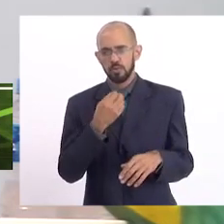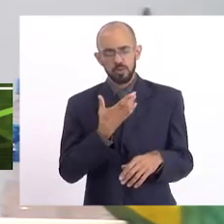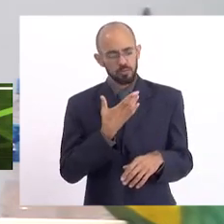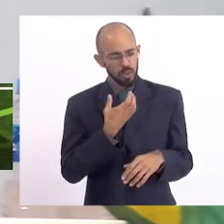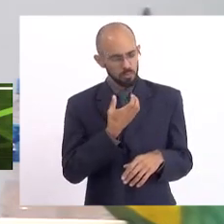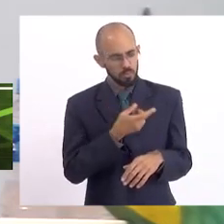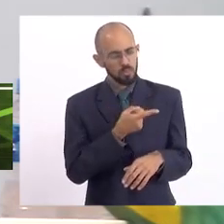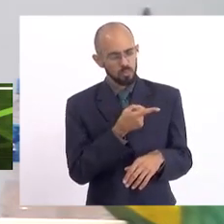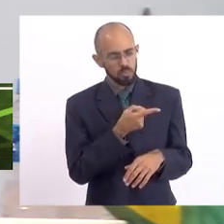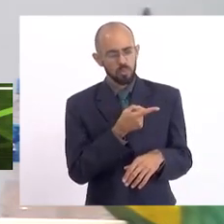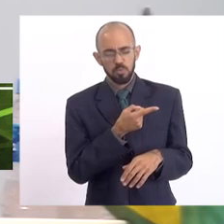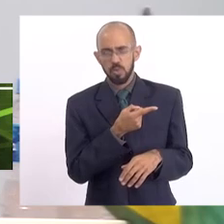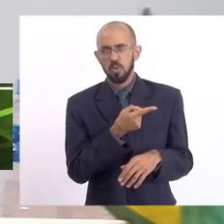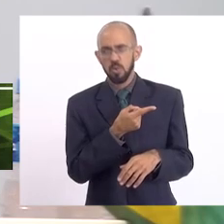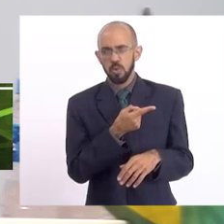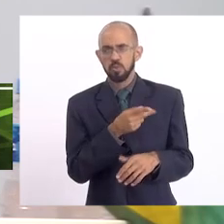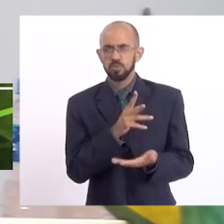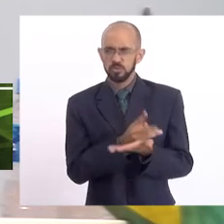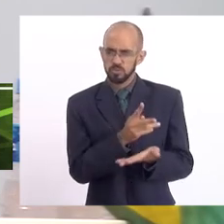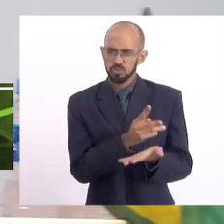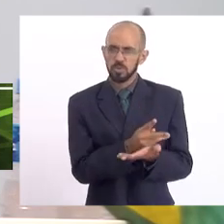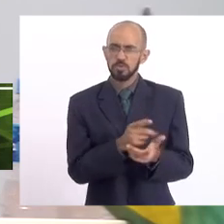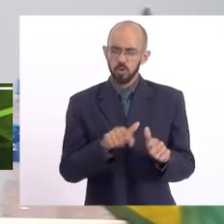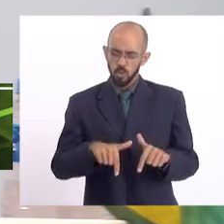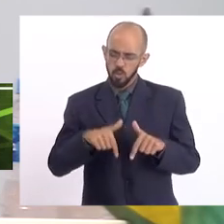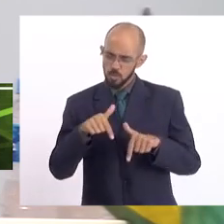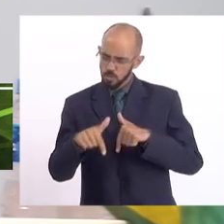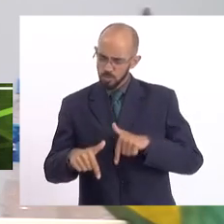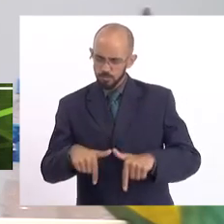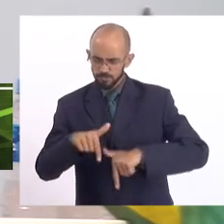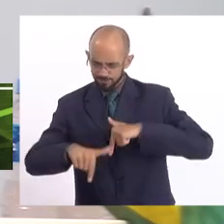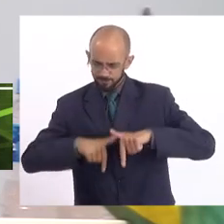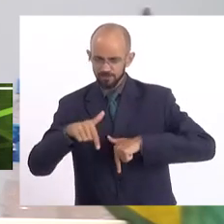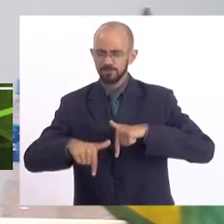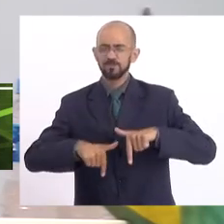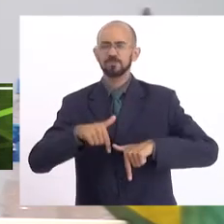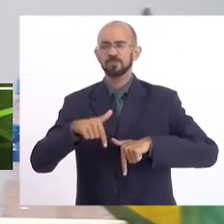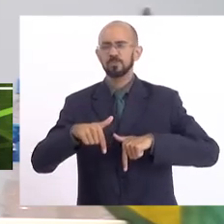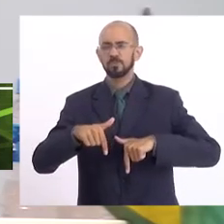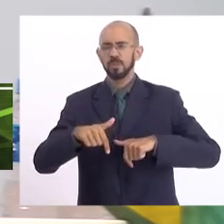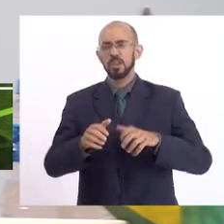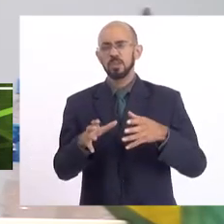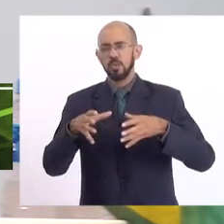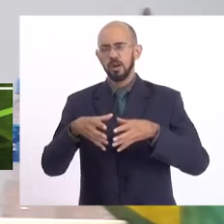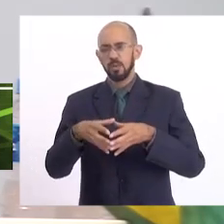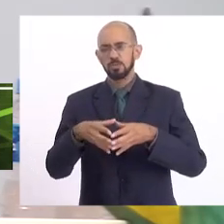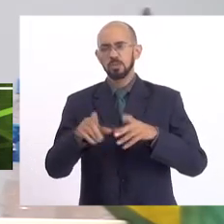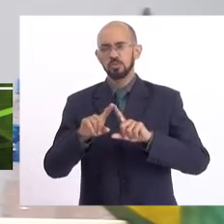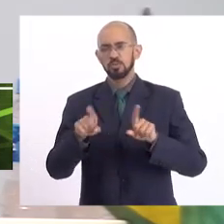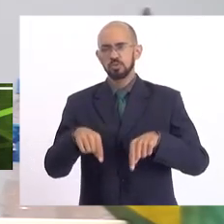comprometido. Então, muito do que a gente tem conseguido, através da Comissão de Servidores Públicos, avançar,